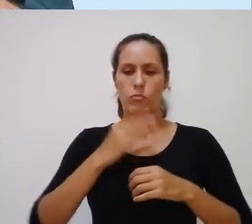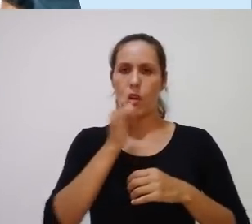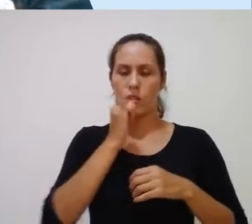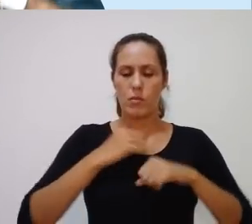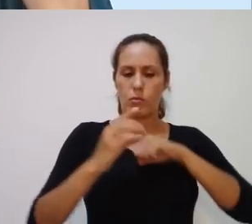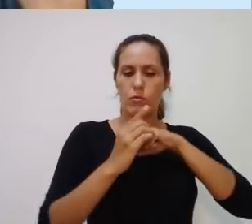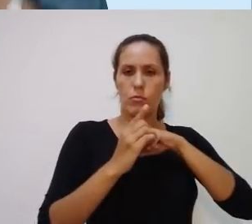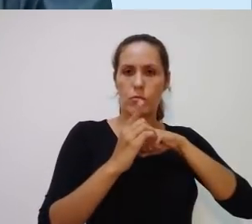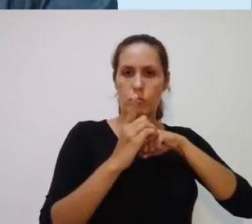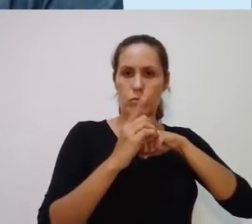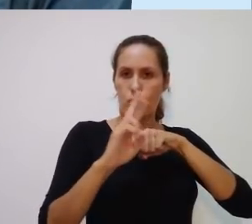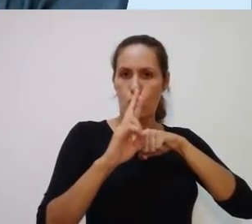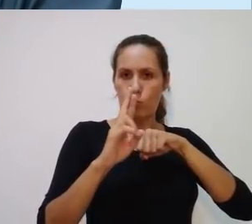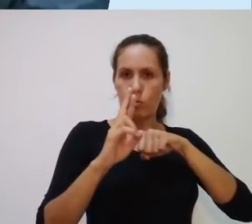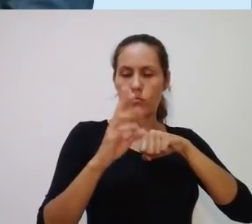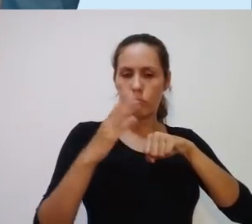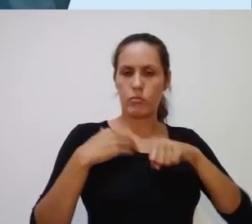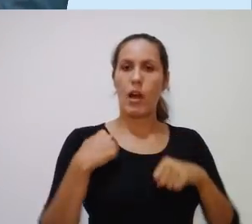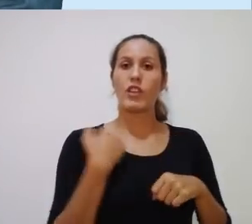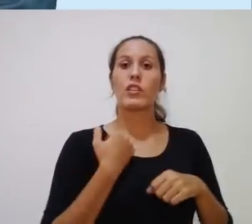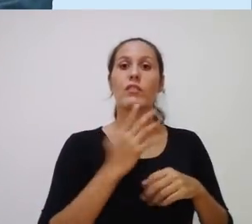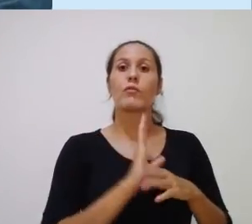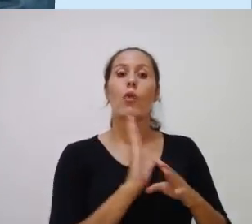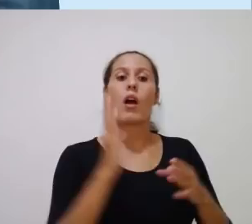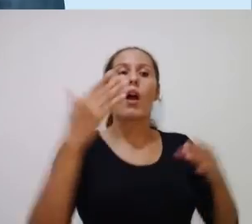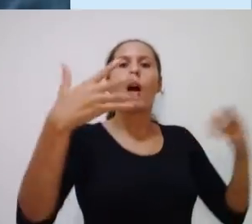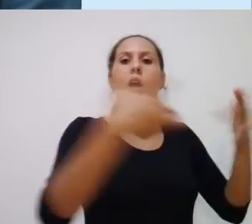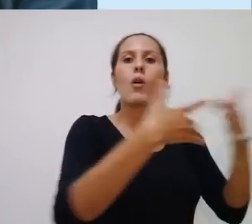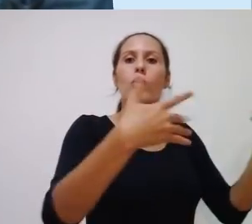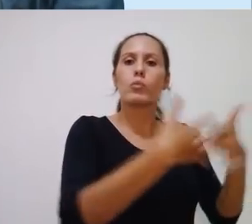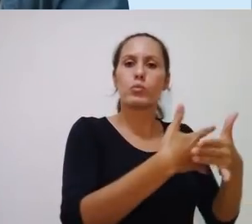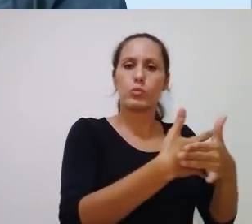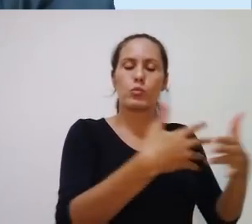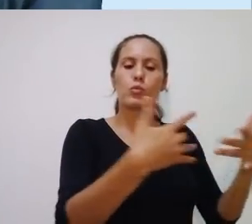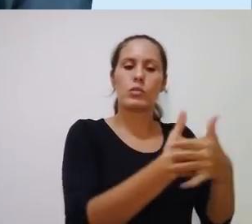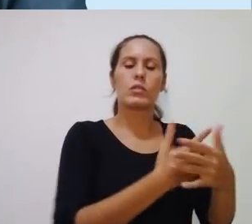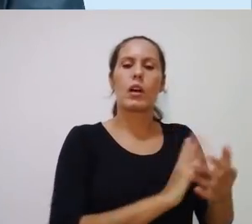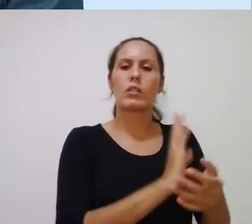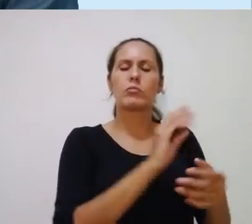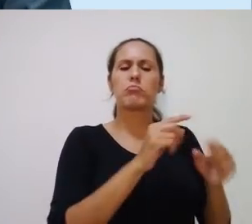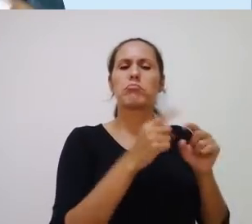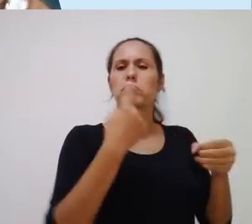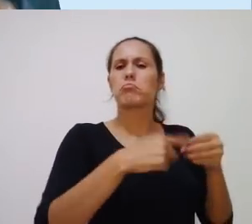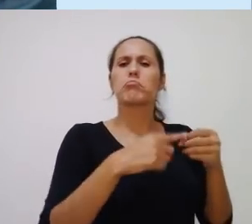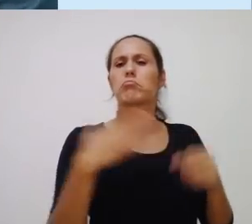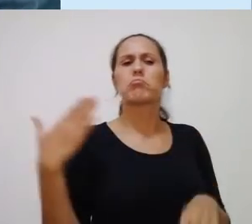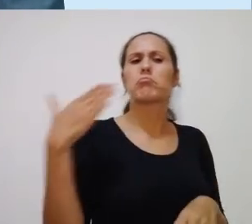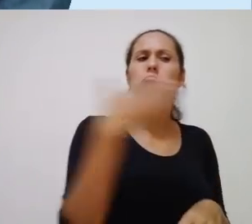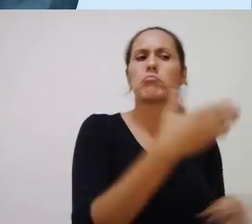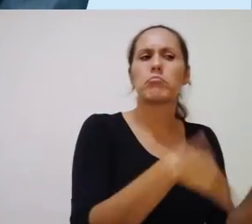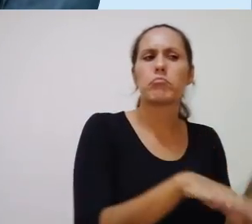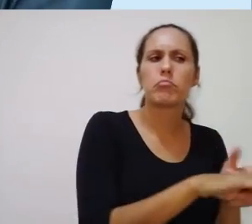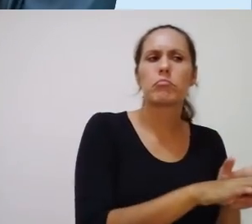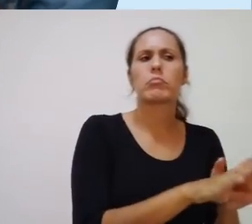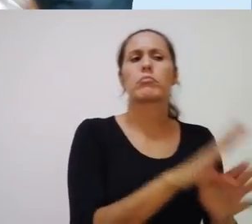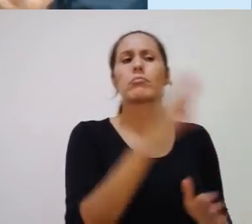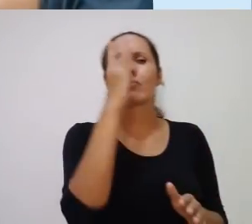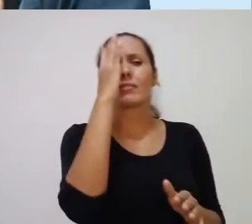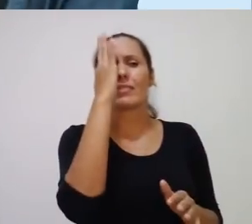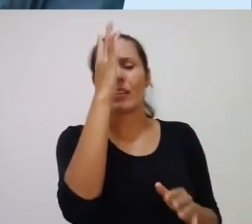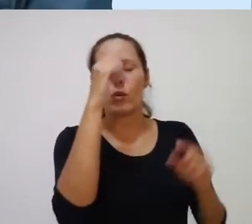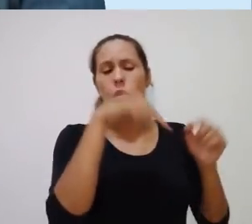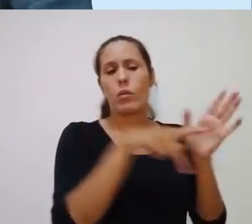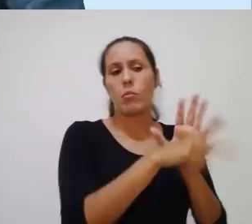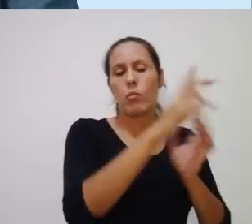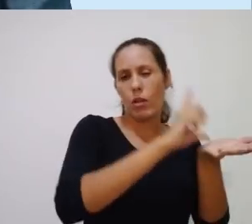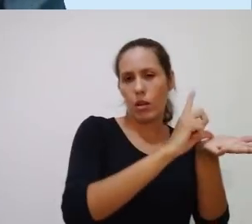foi até uma cidade, um município chamado José dos Pinhais, certo. Que teoricamente, pelos artigos científicos, sabe-se